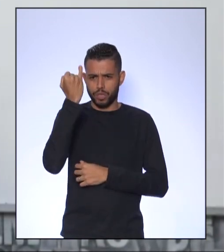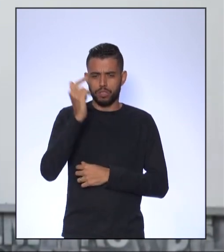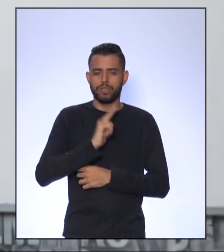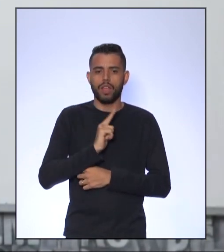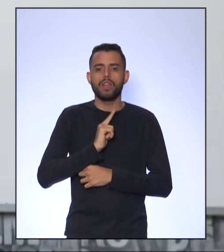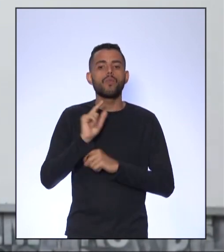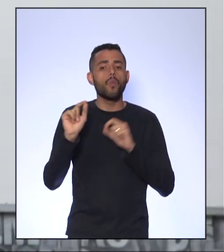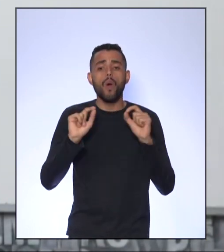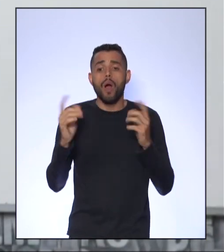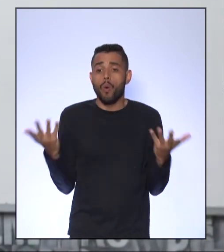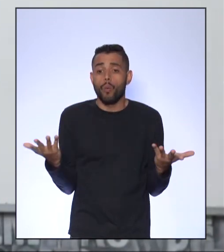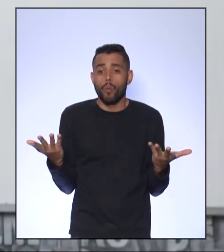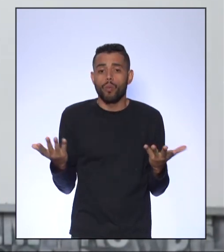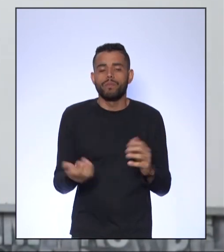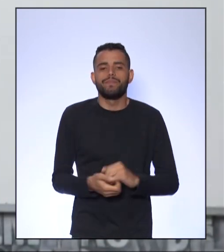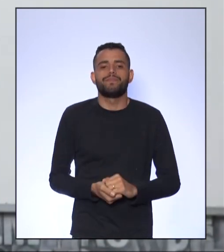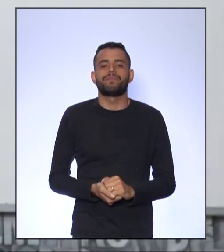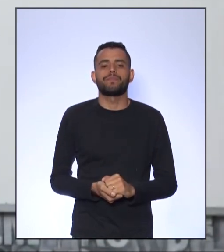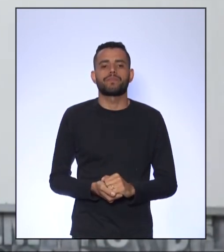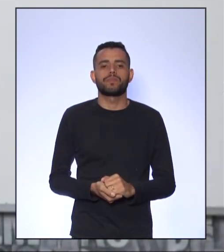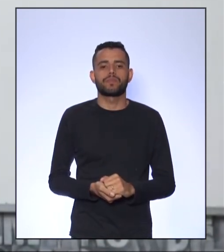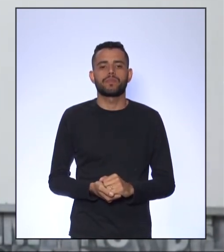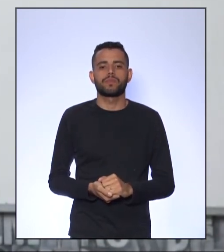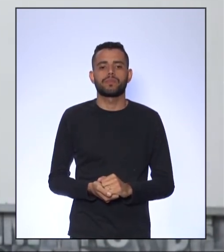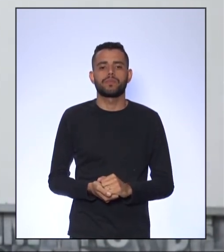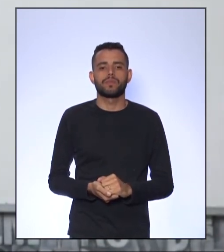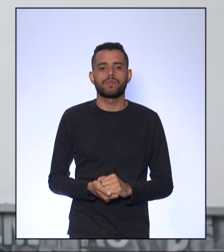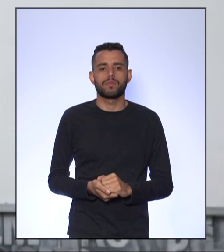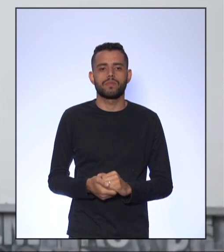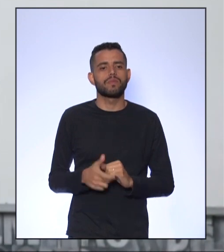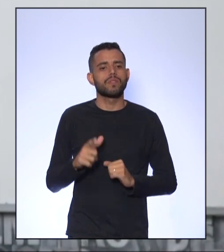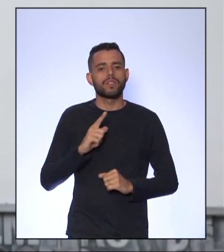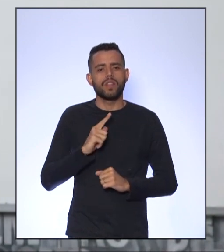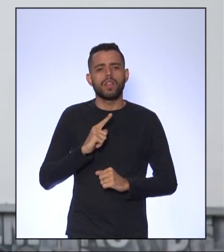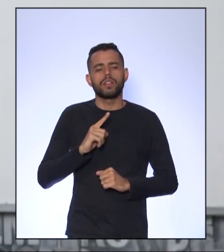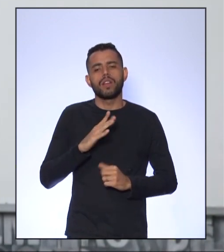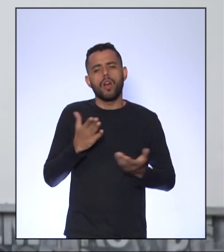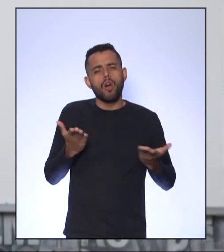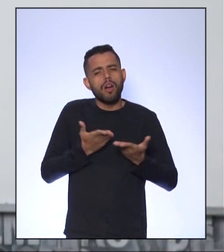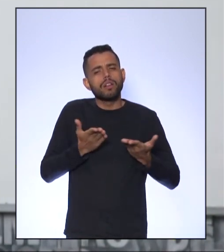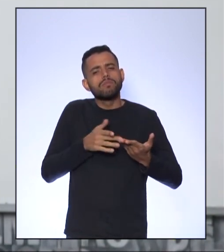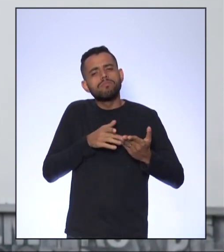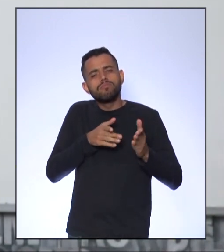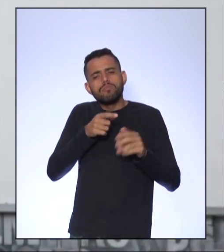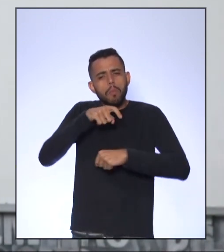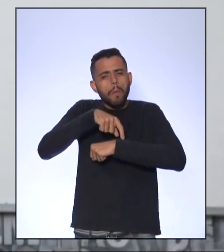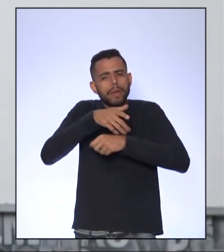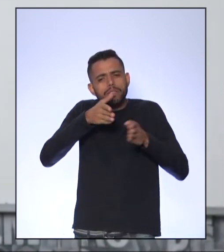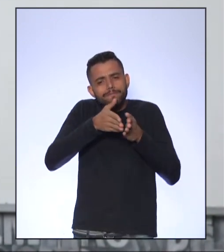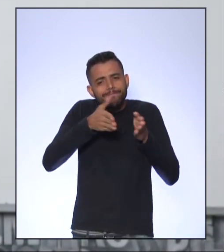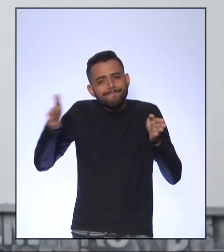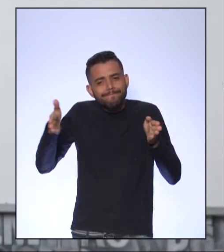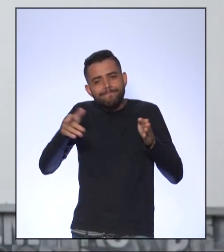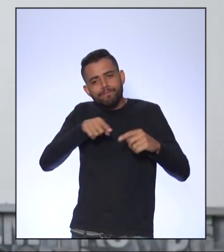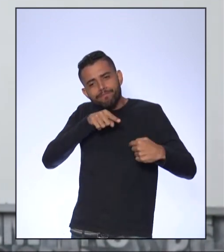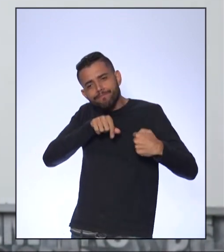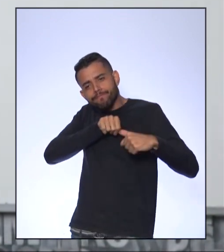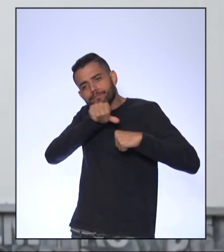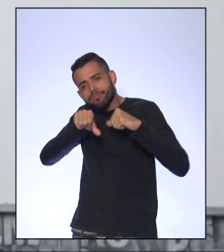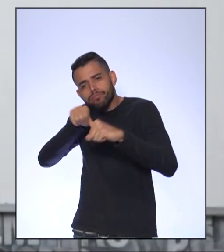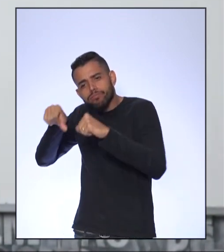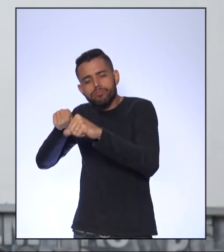é ela? Nós temos aqui, neste elo de transição, olha que interessante,